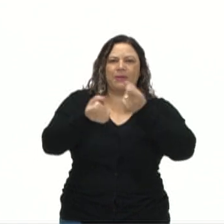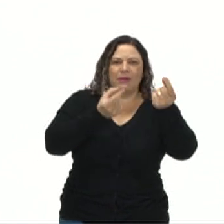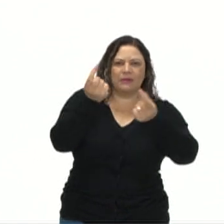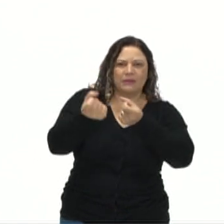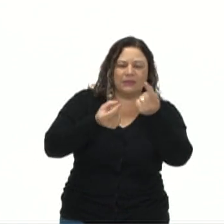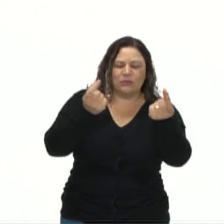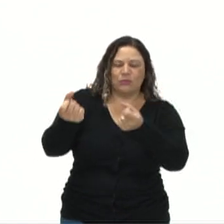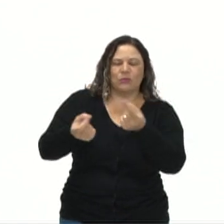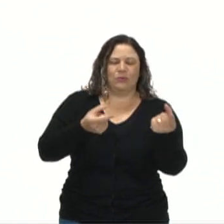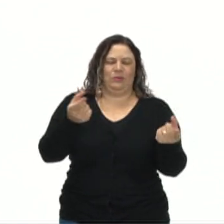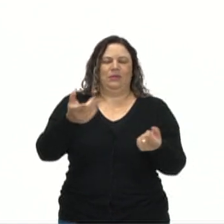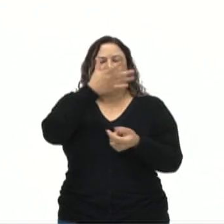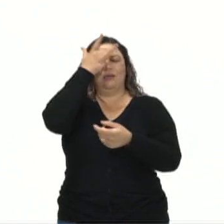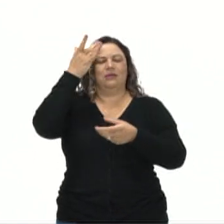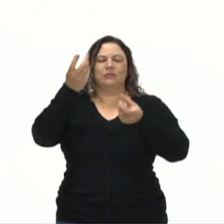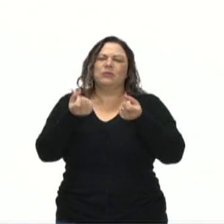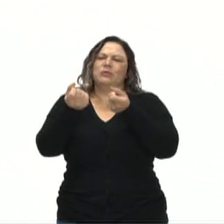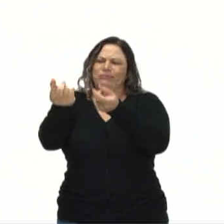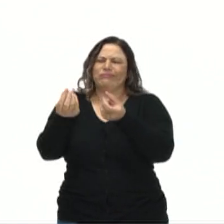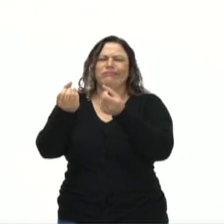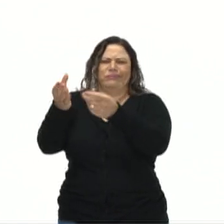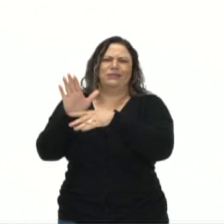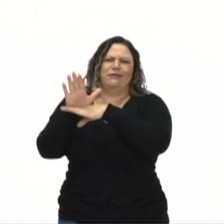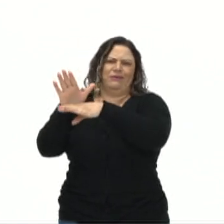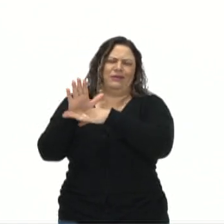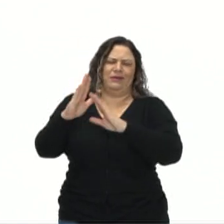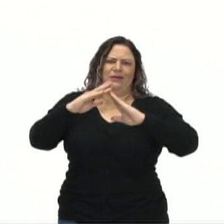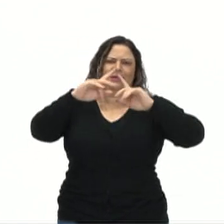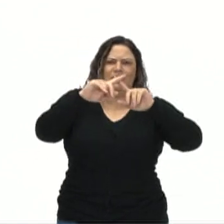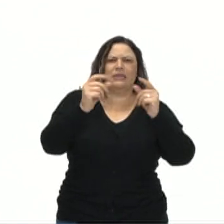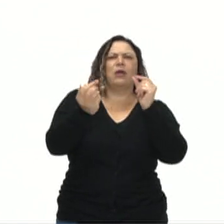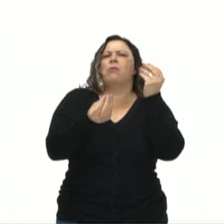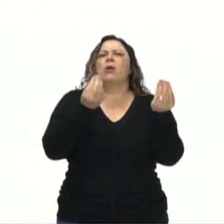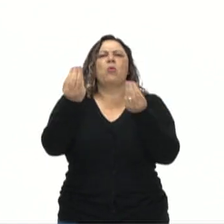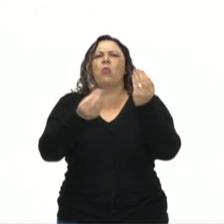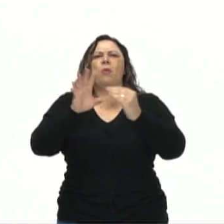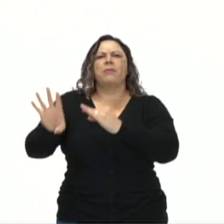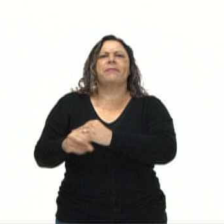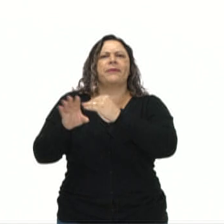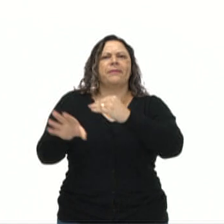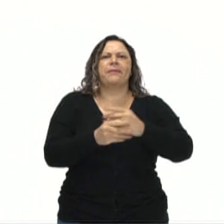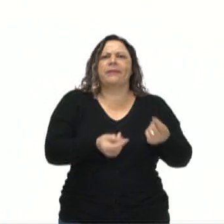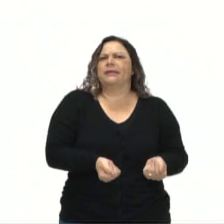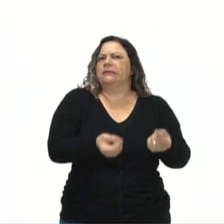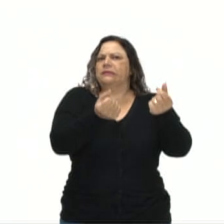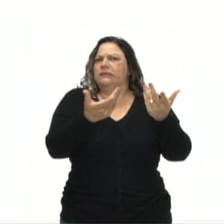dadas pelos fiéis. Explique como foi que a igreja passou a acumular riquezas?